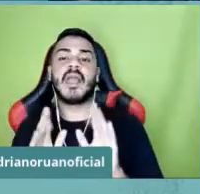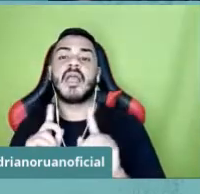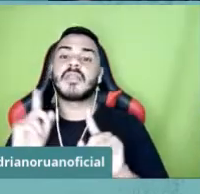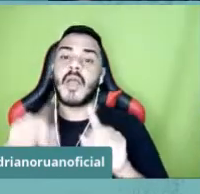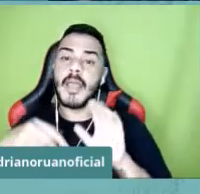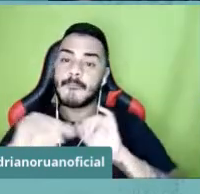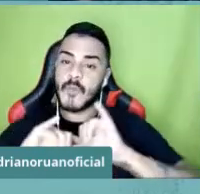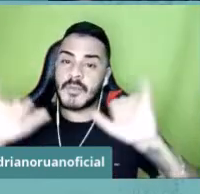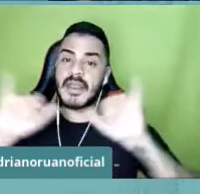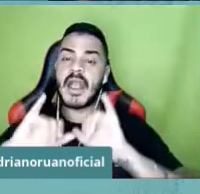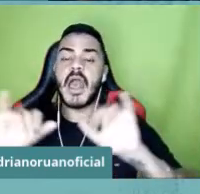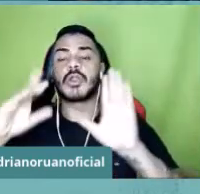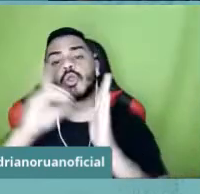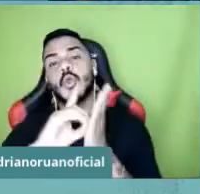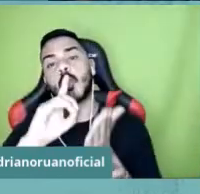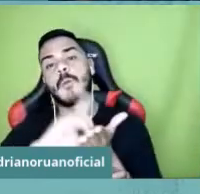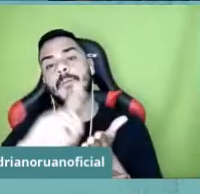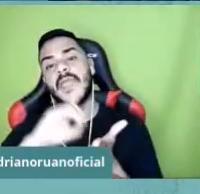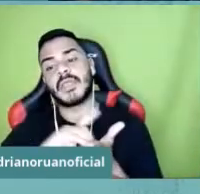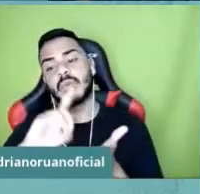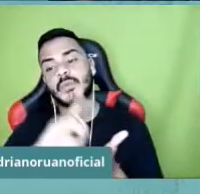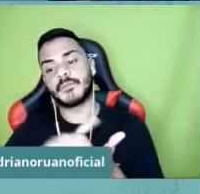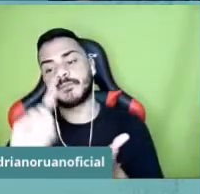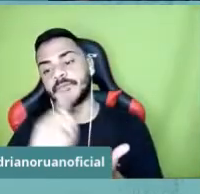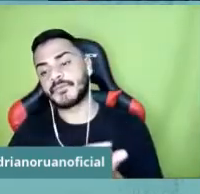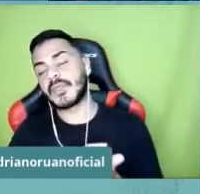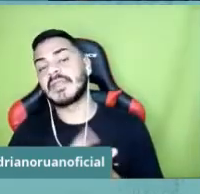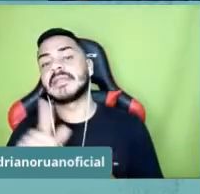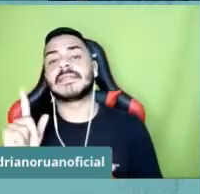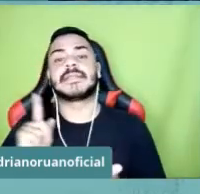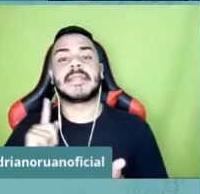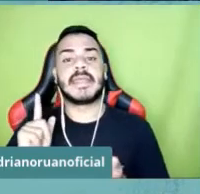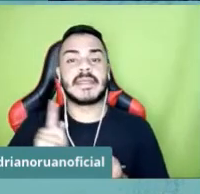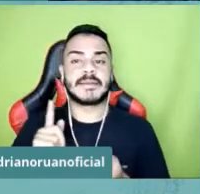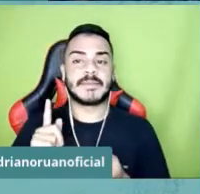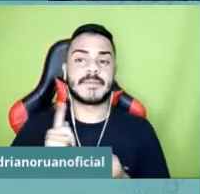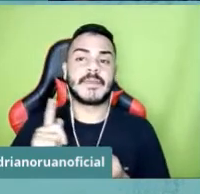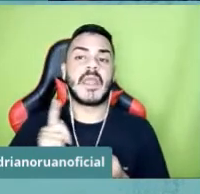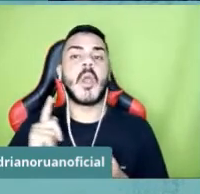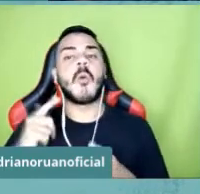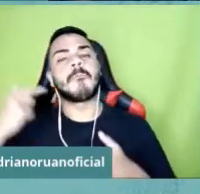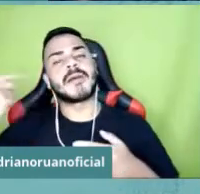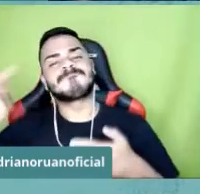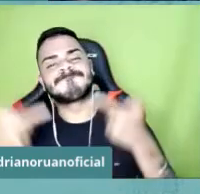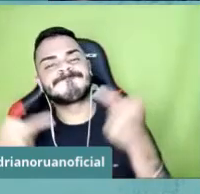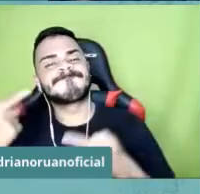nesse documento que está aqui. A gente tem, então, uma